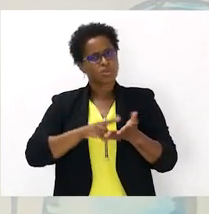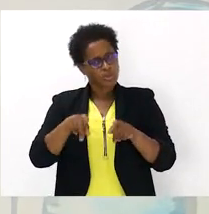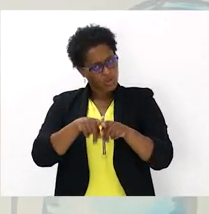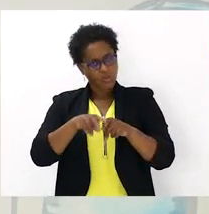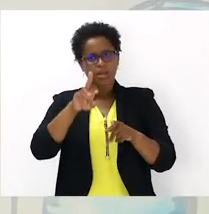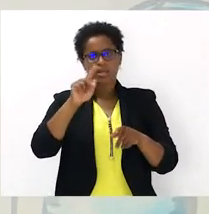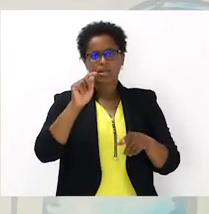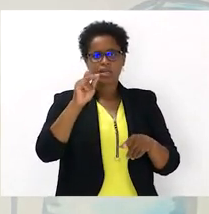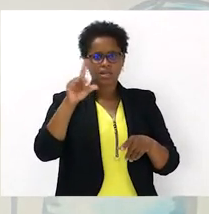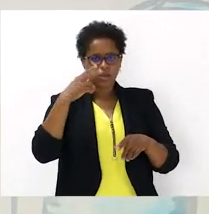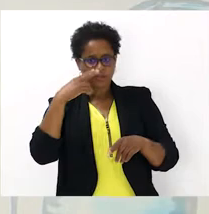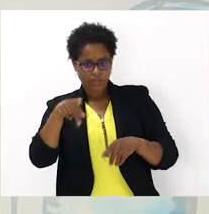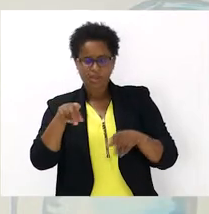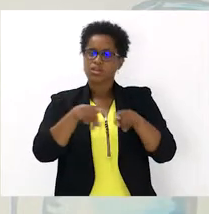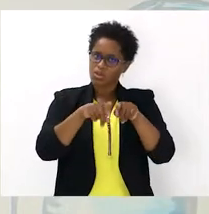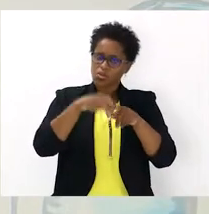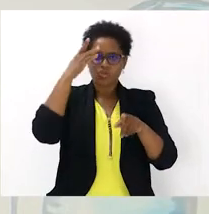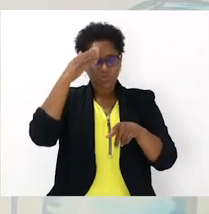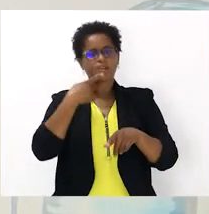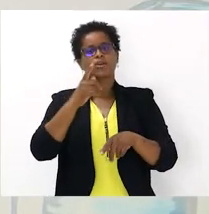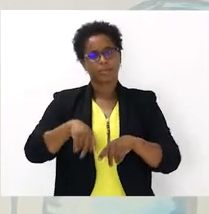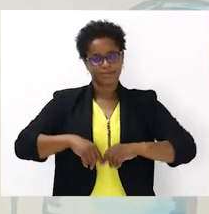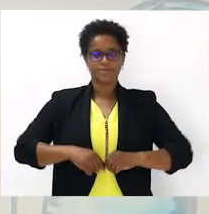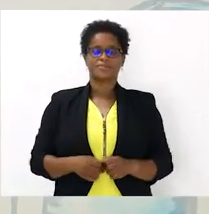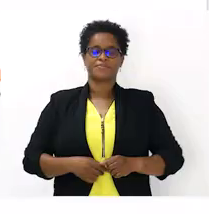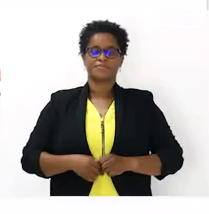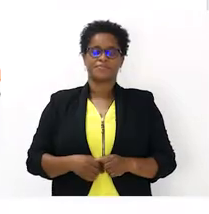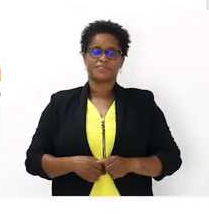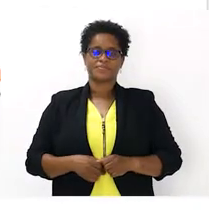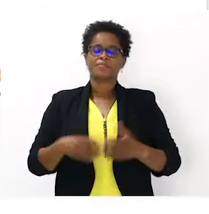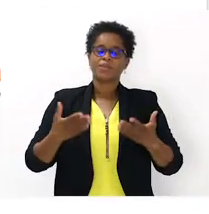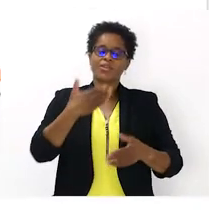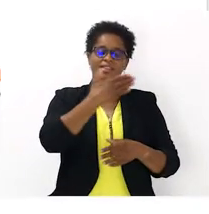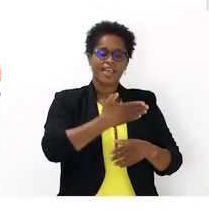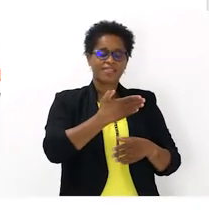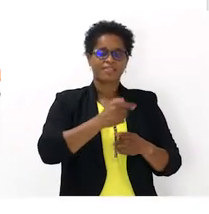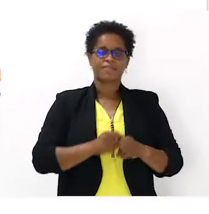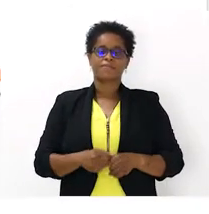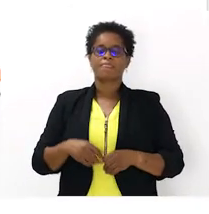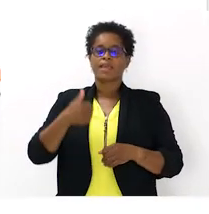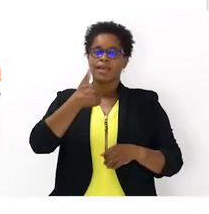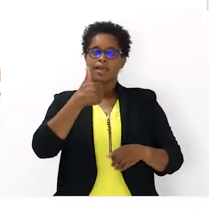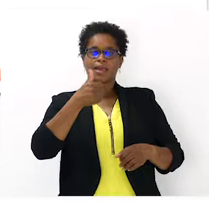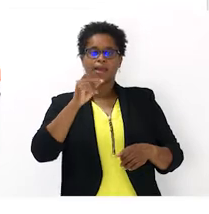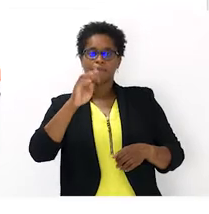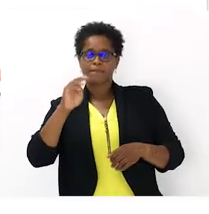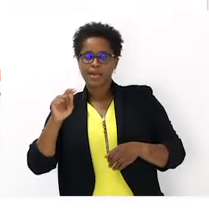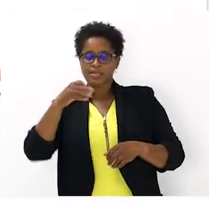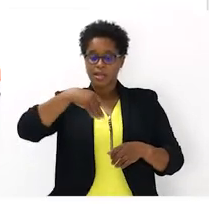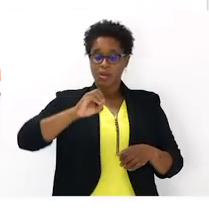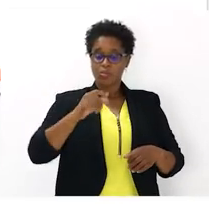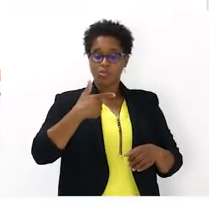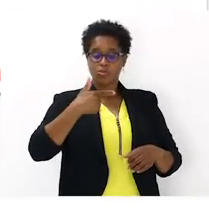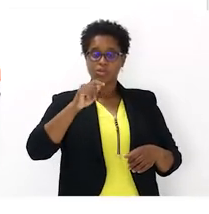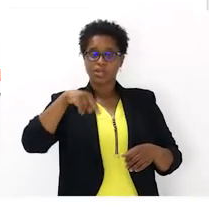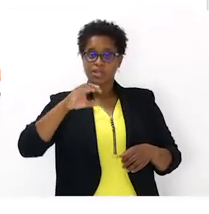aqui, é o mesmo número que se repete. 7 é a base da potência.